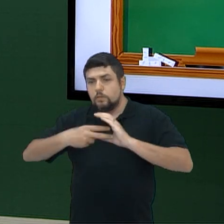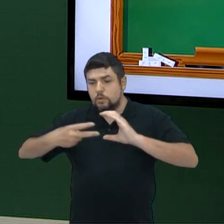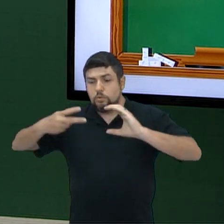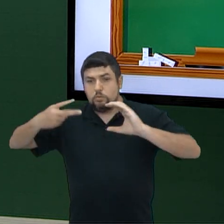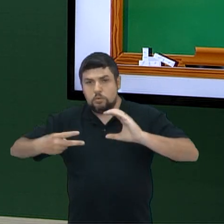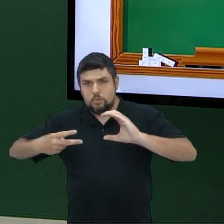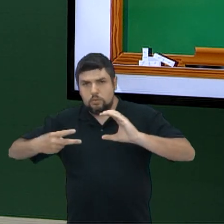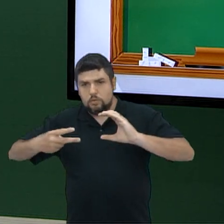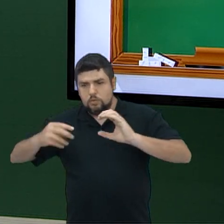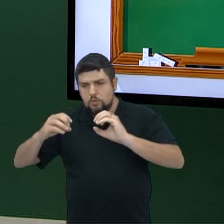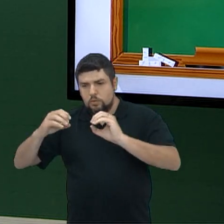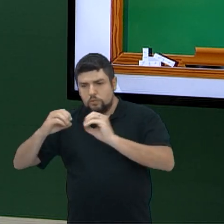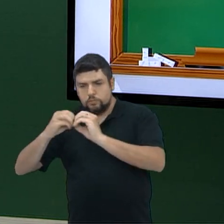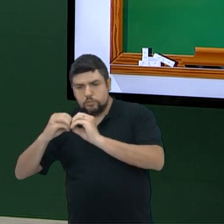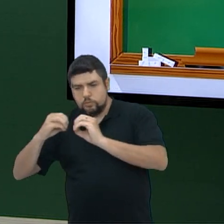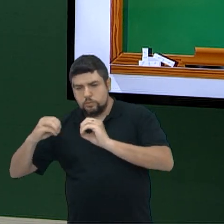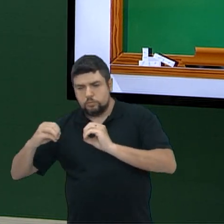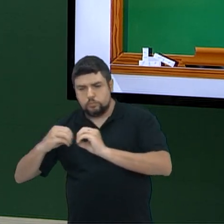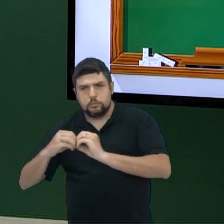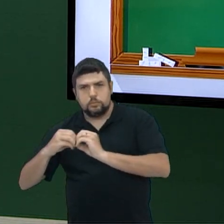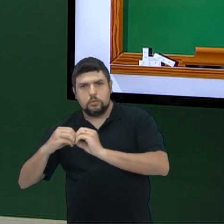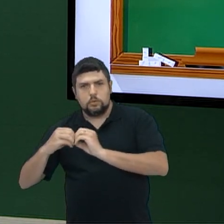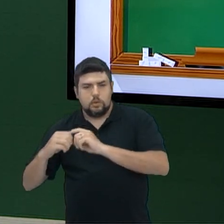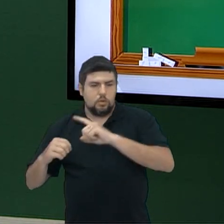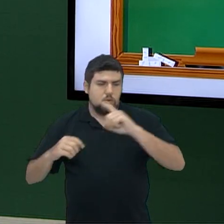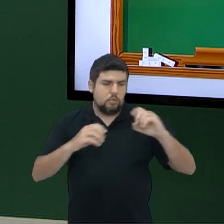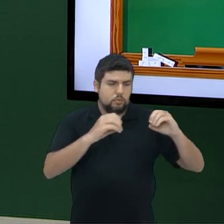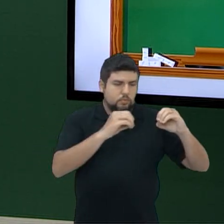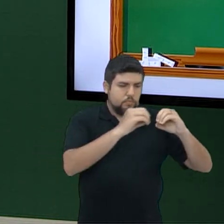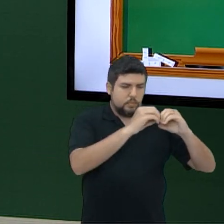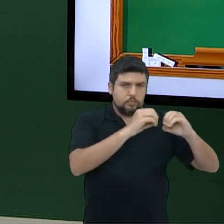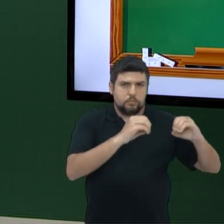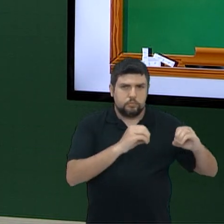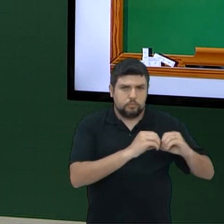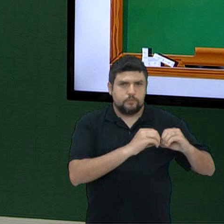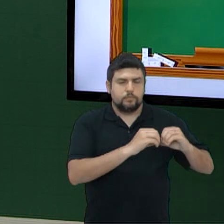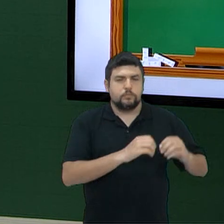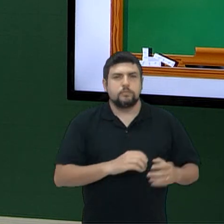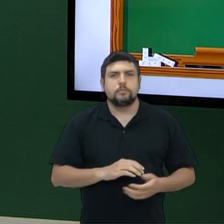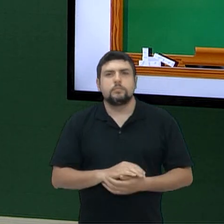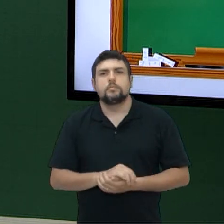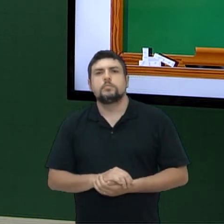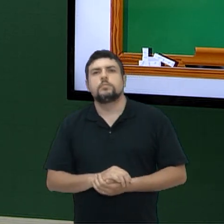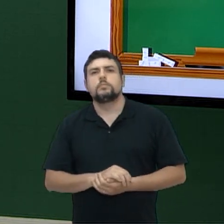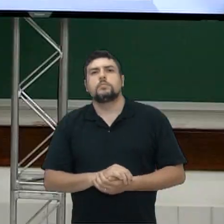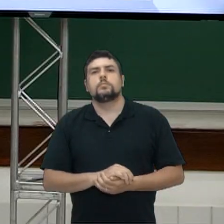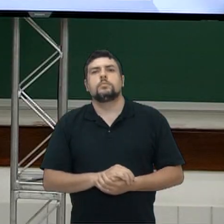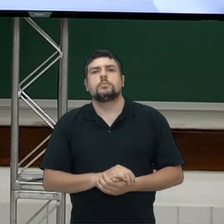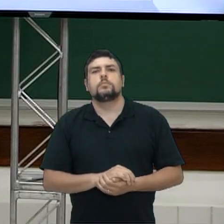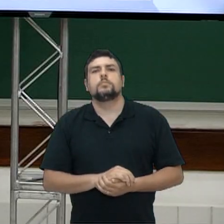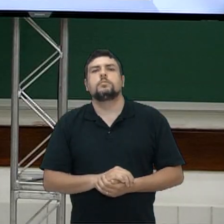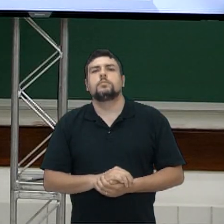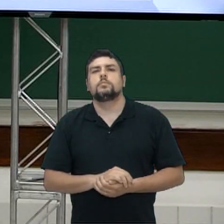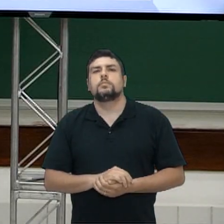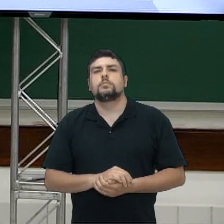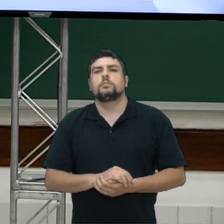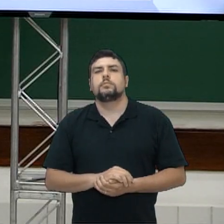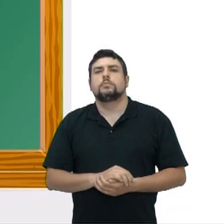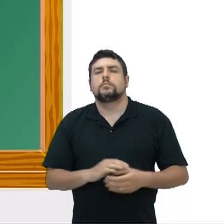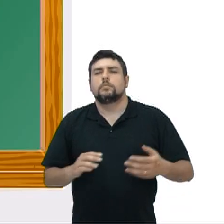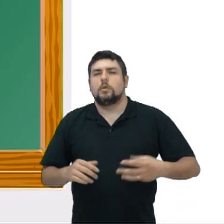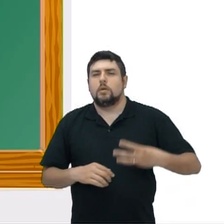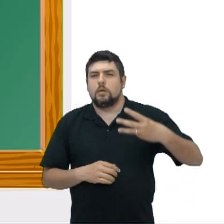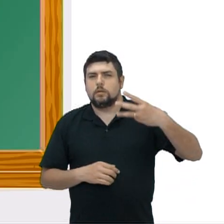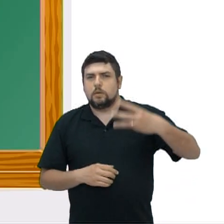Beleza, galera? Ufa, já foram duas, né? Bora fazer a terceira e a quarta? Vamos lá? Produção, coloca na tela